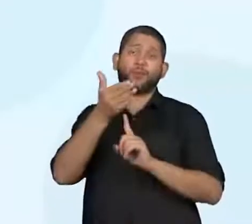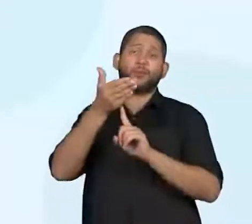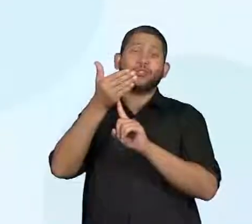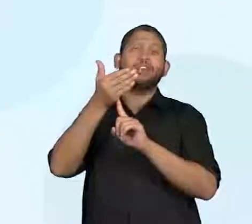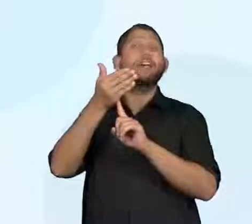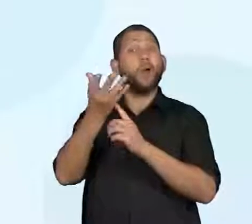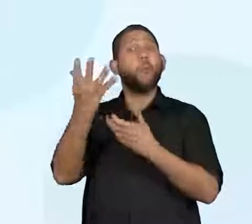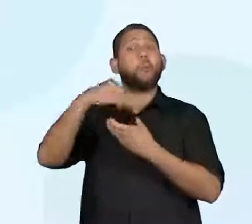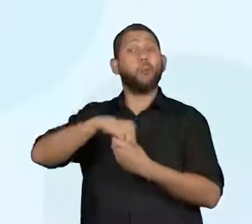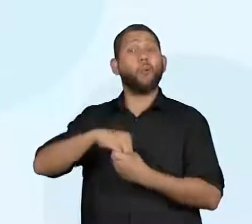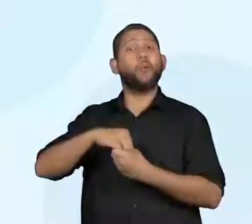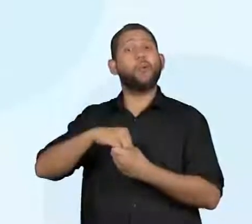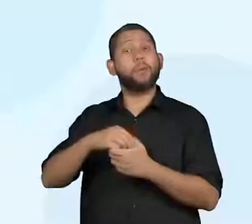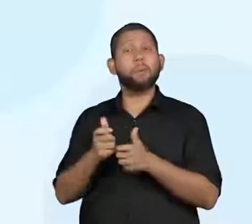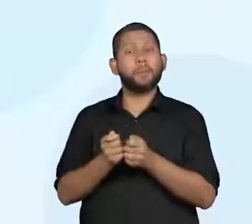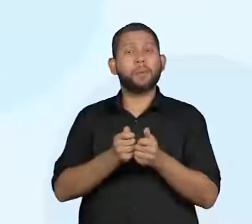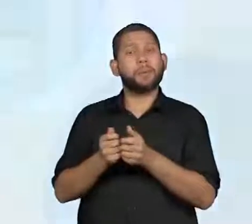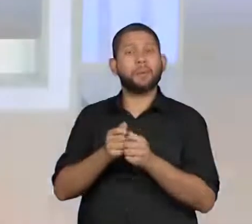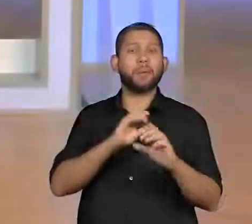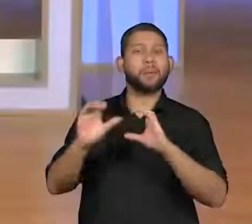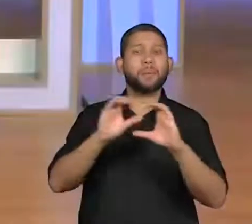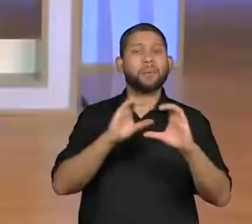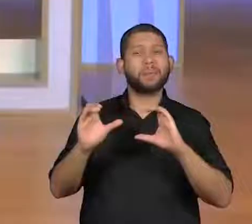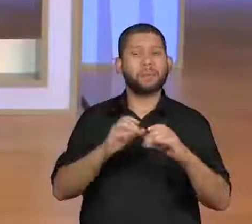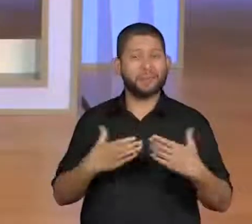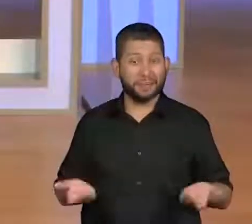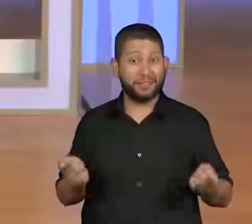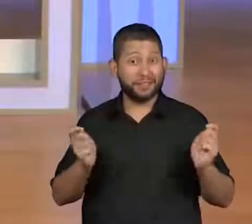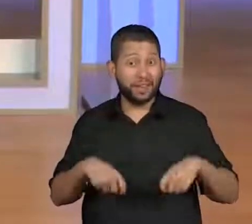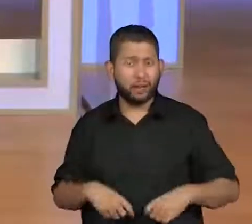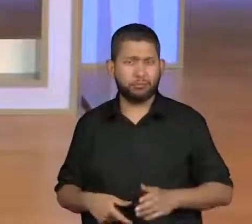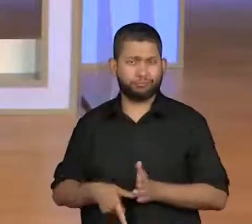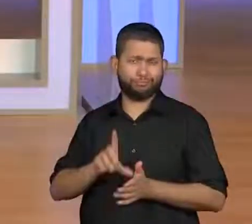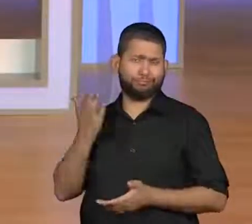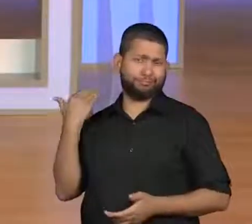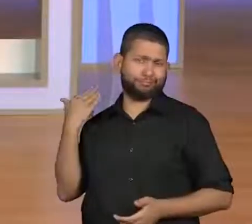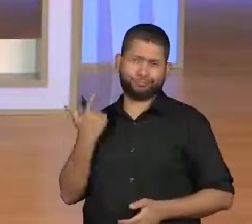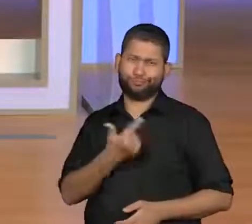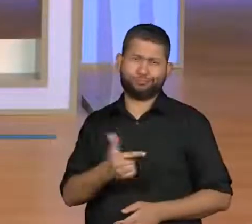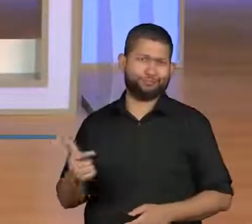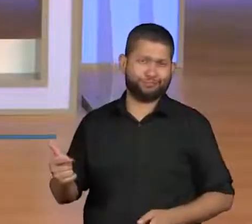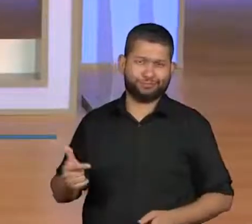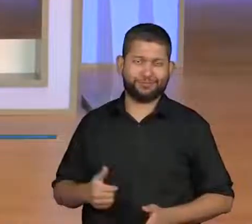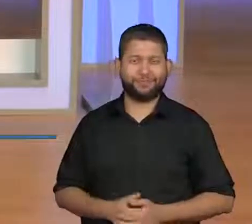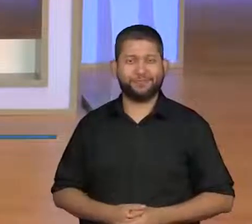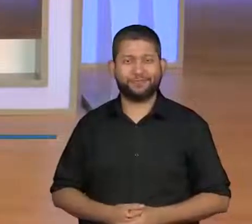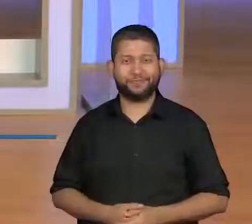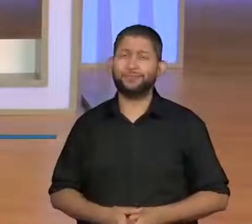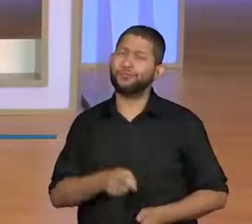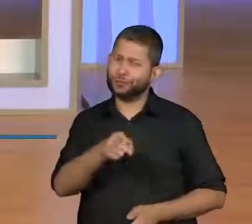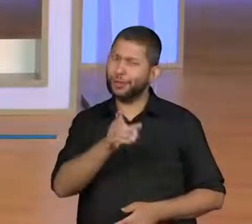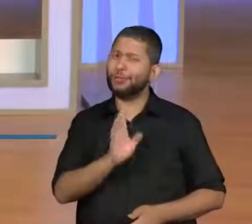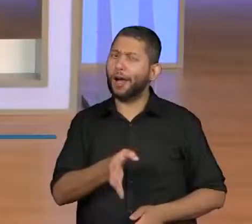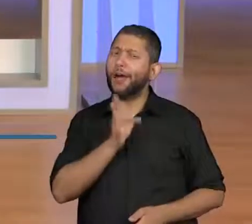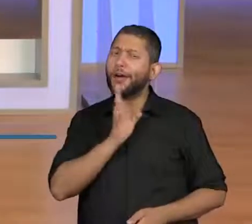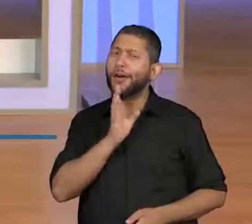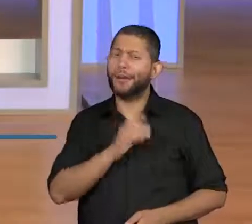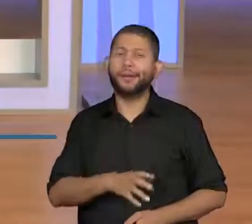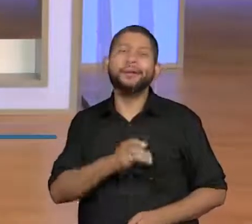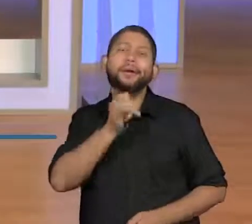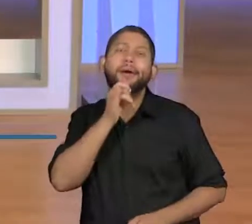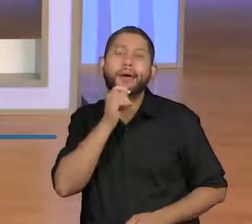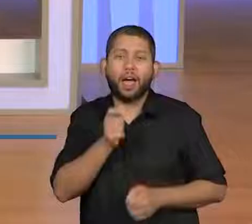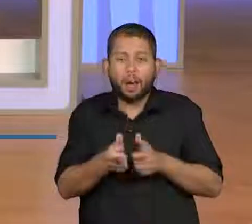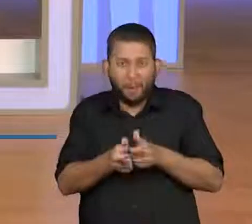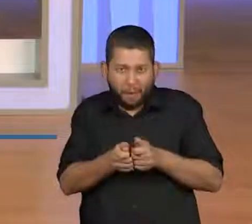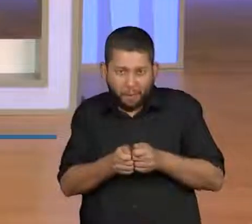novas tecnologias. E aí eu vou chamar a atenção de vocês. você já deve ter usado emoji.